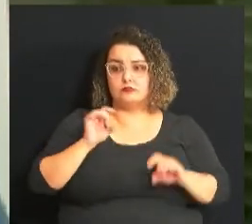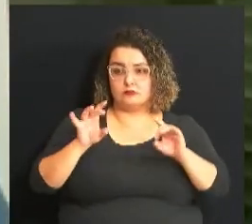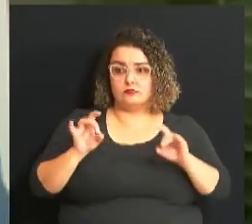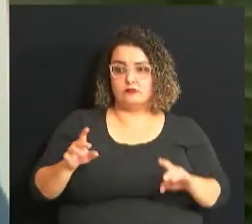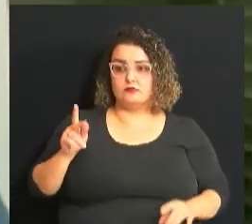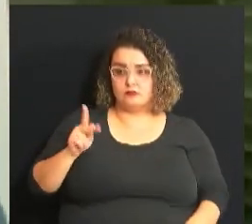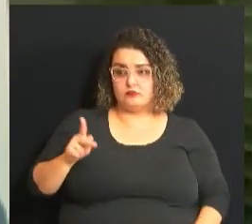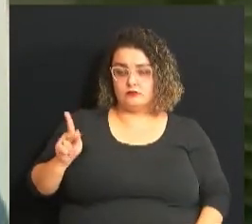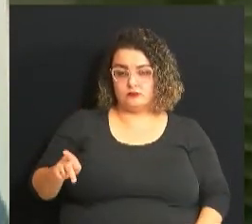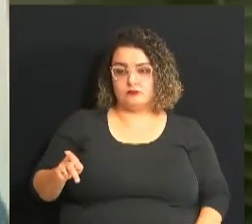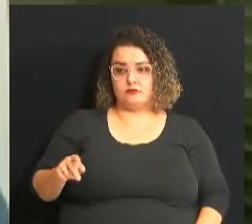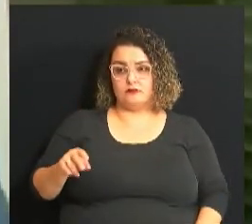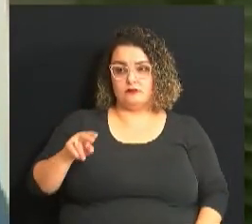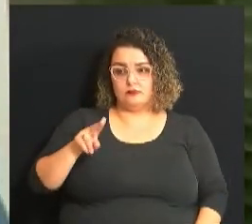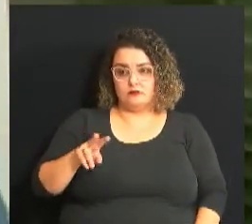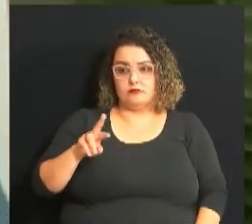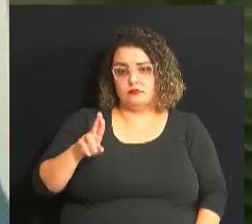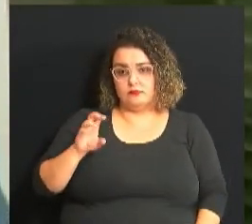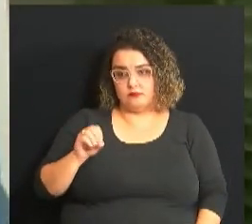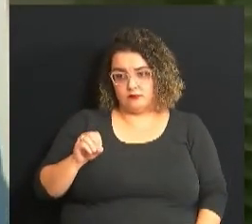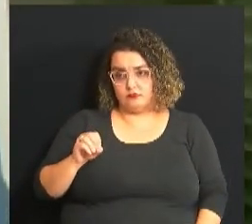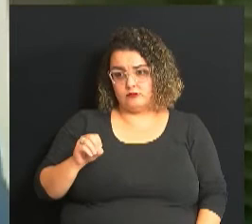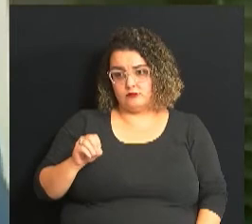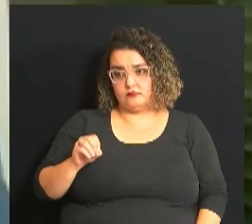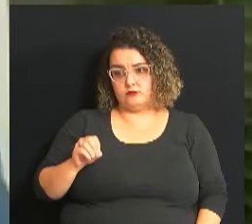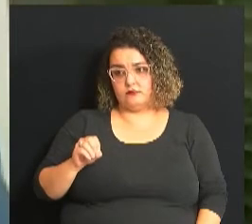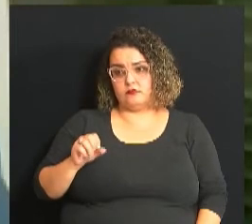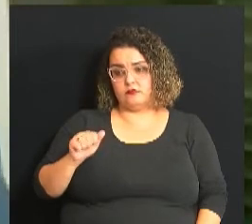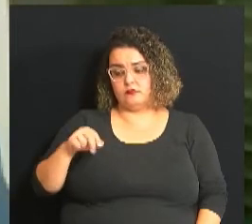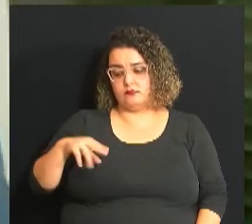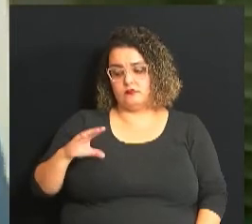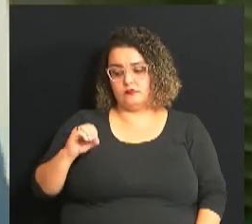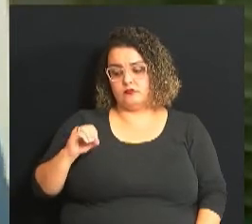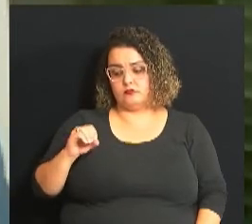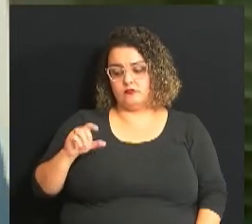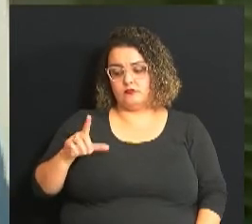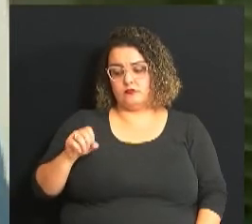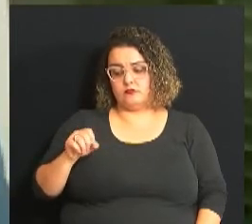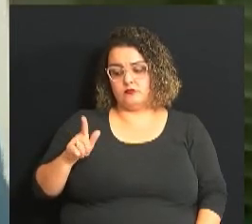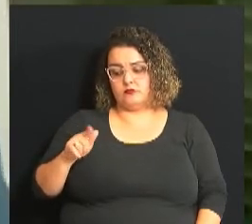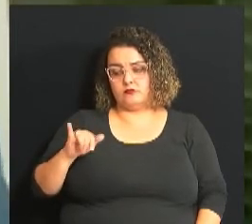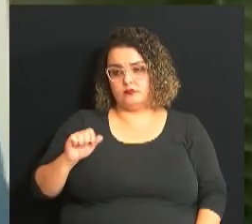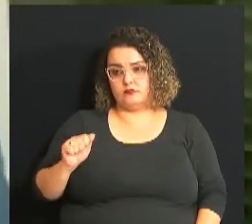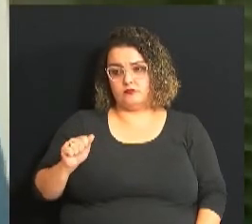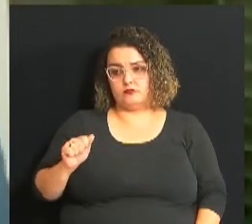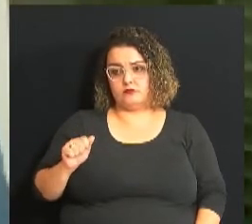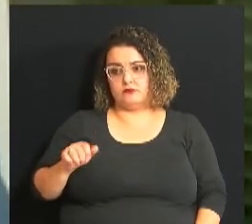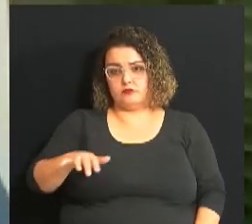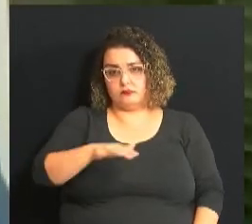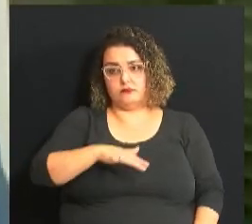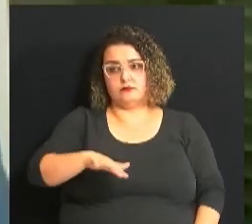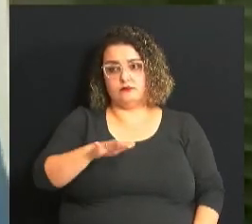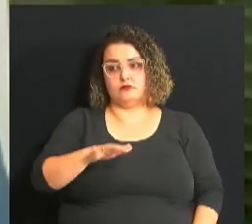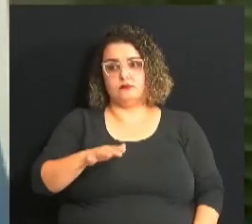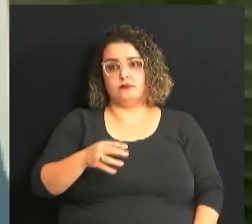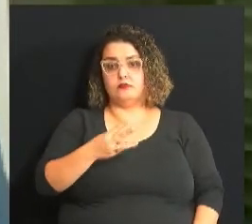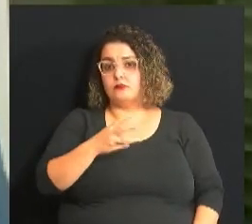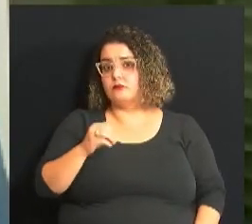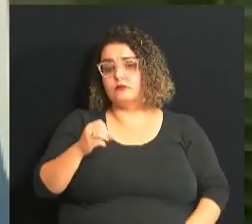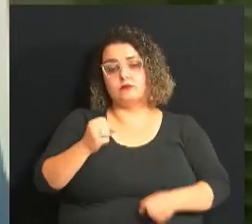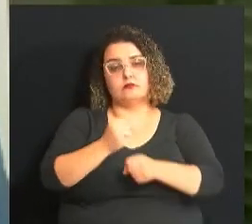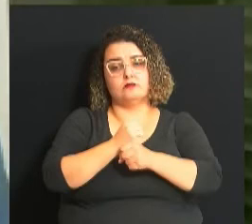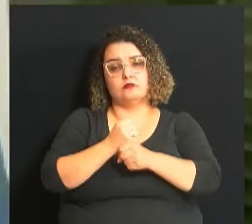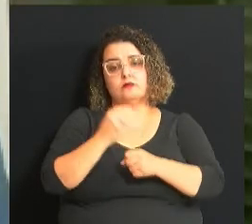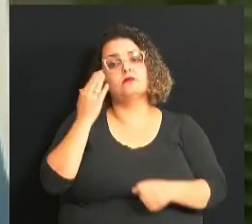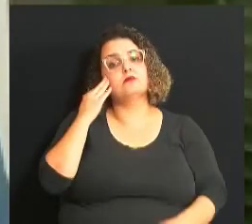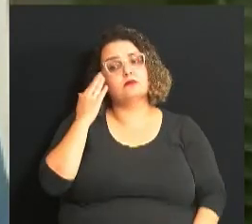de uro-oncologia, de urologia oncológica. Eu lido com essa área há 30 anos, eu sei dos números que nós